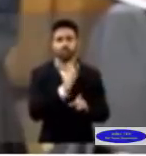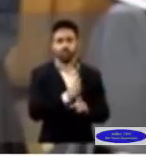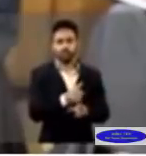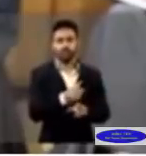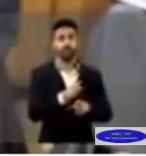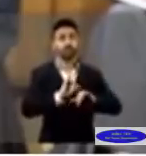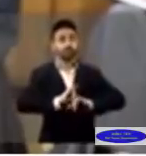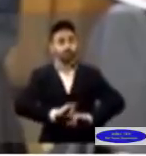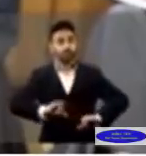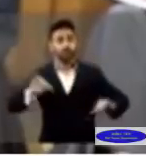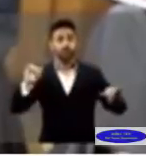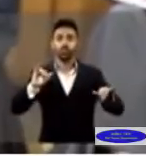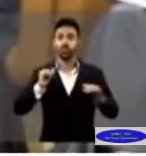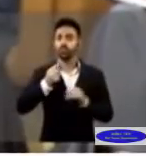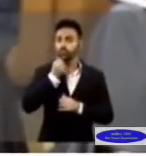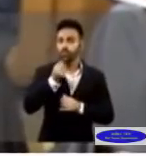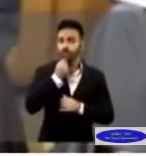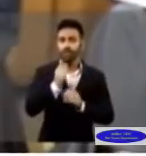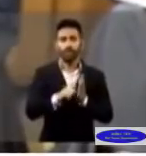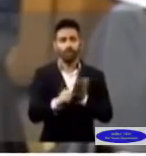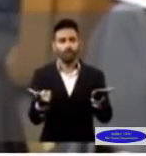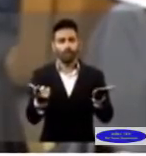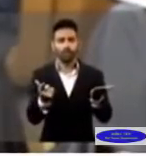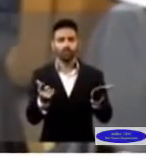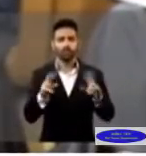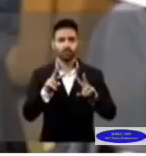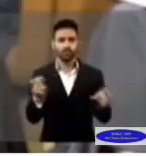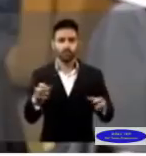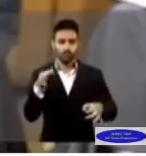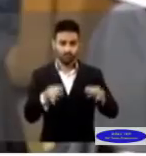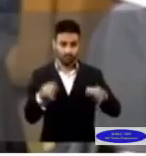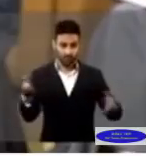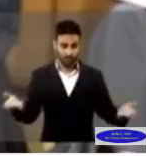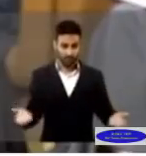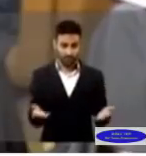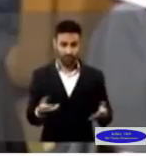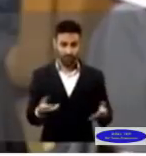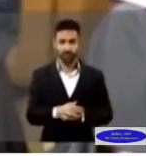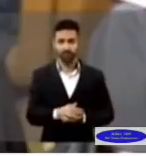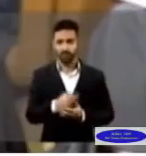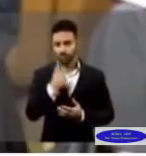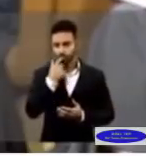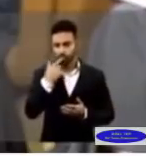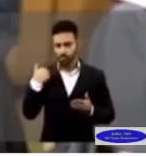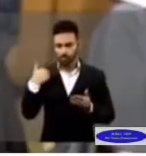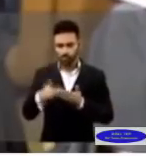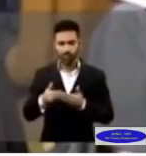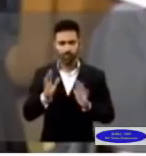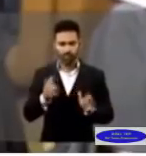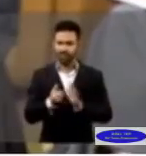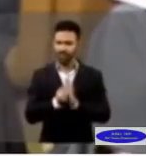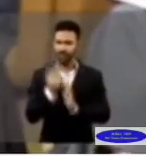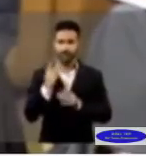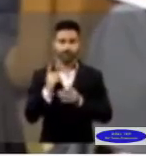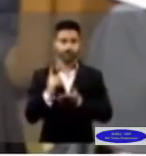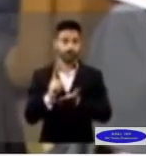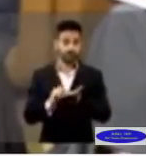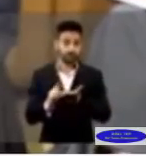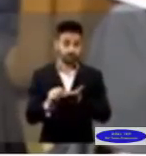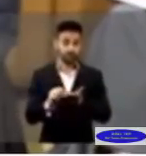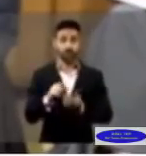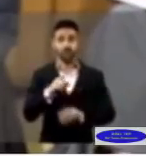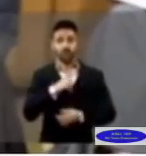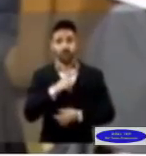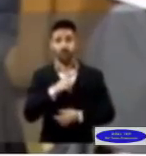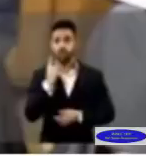de Curitiba tece algumas considerações muito alarmantes. O título desse artigo é o seguinte: